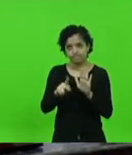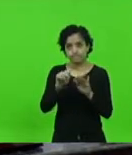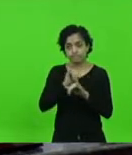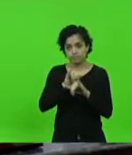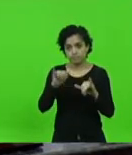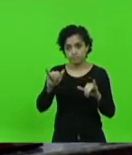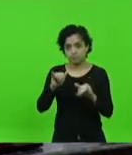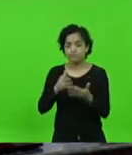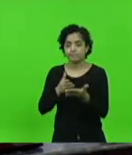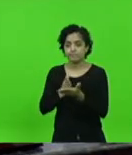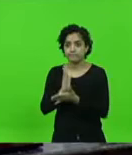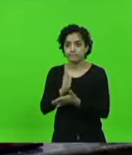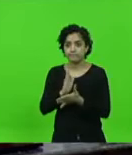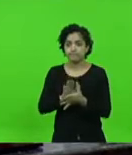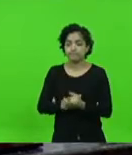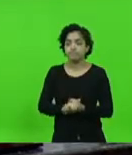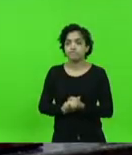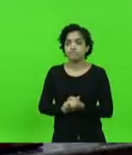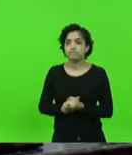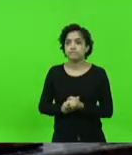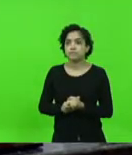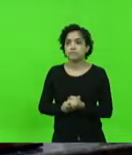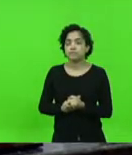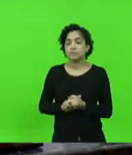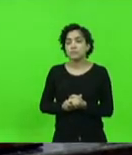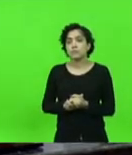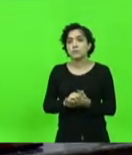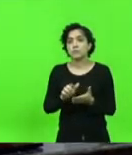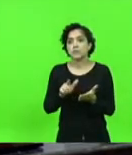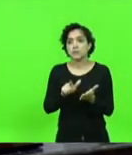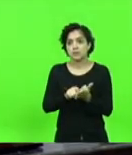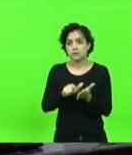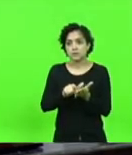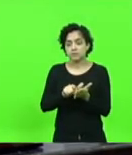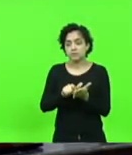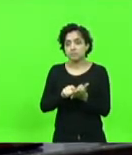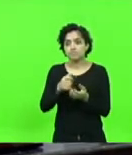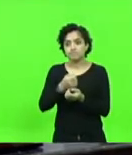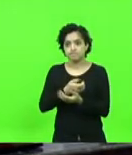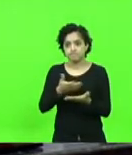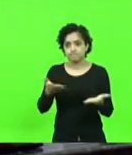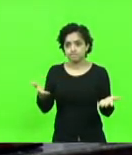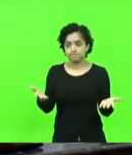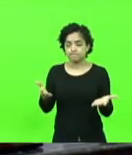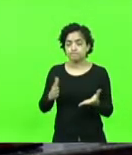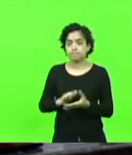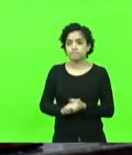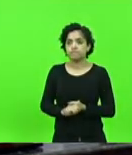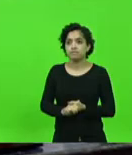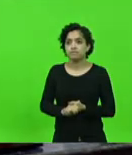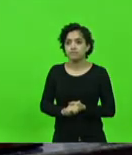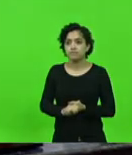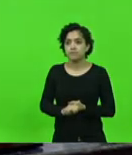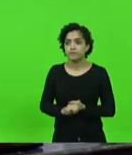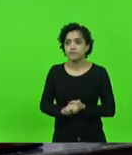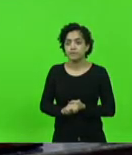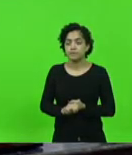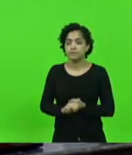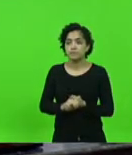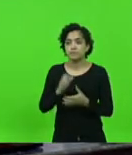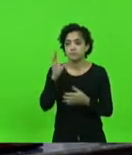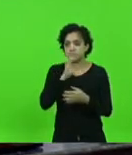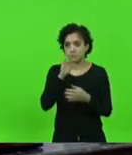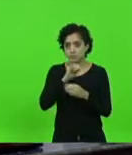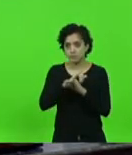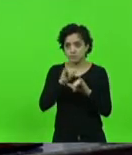presidente deu as por aprovadas e expedientes o senhor presidente solicitou que os procedência a distribuição Breves